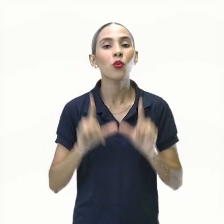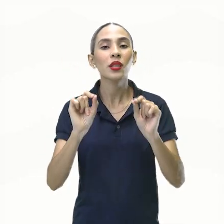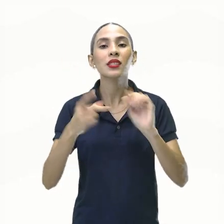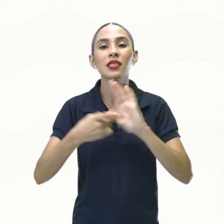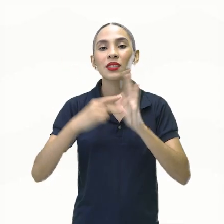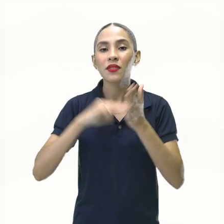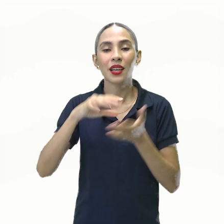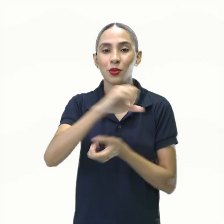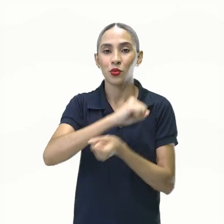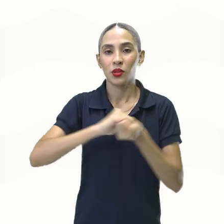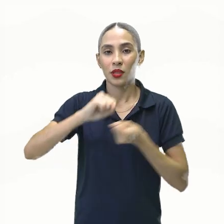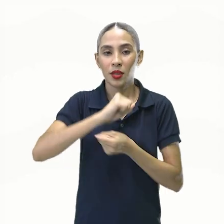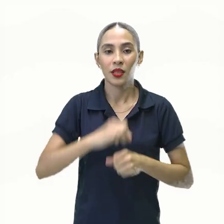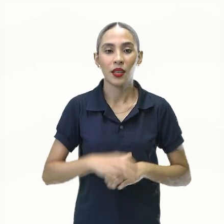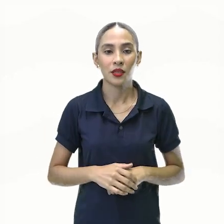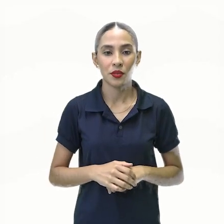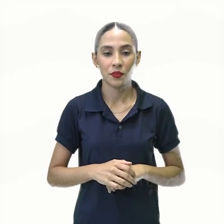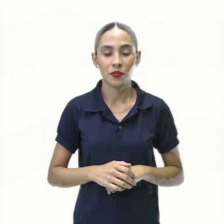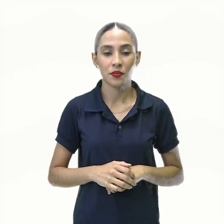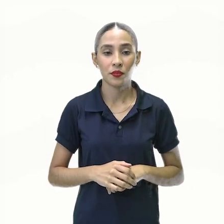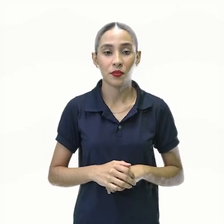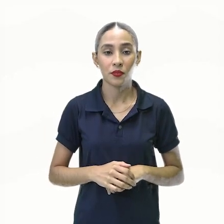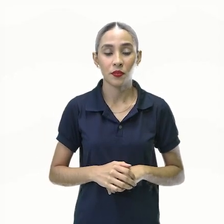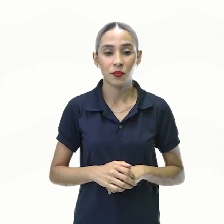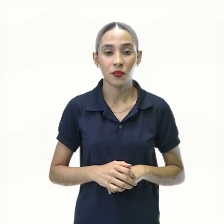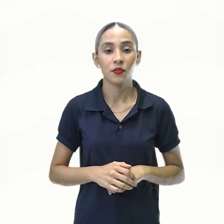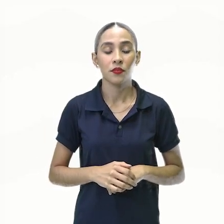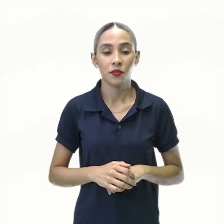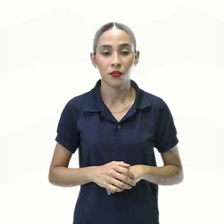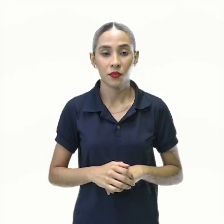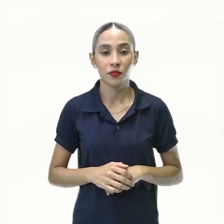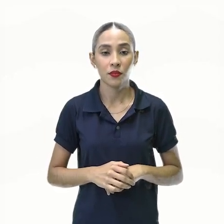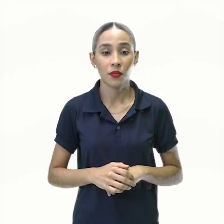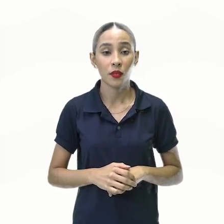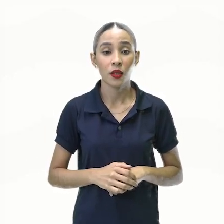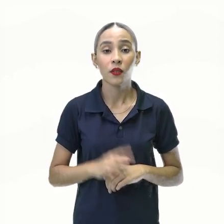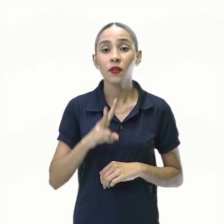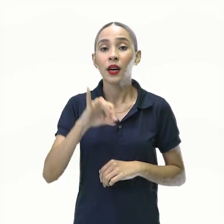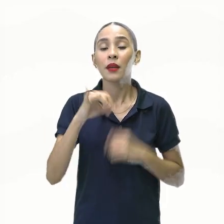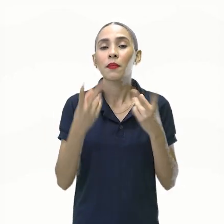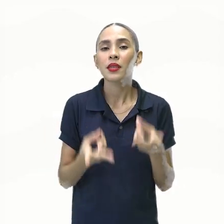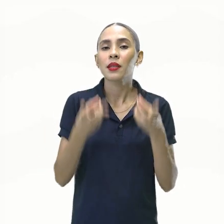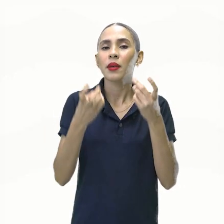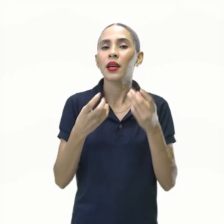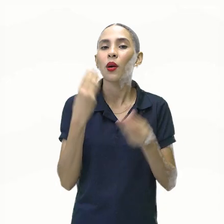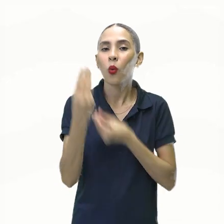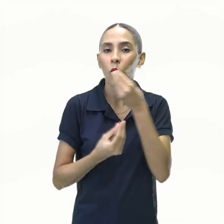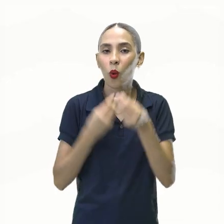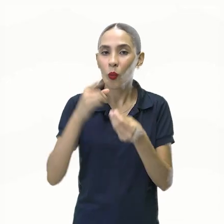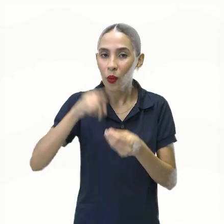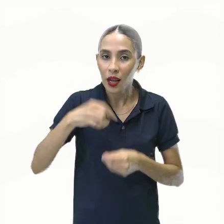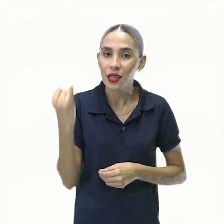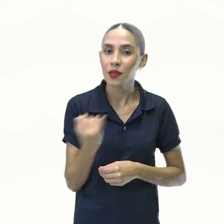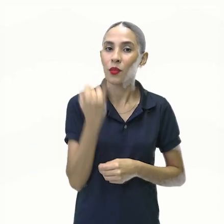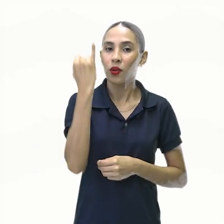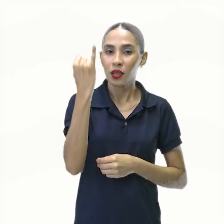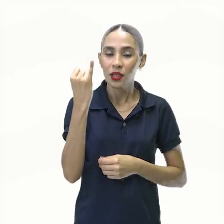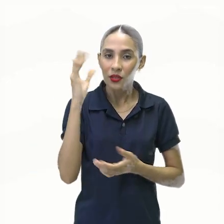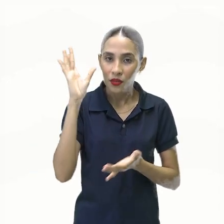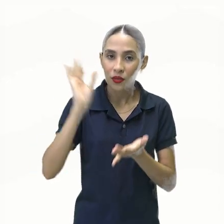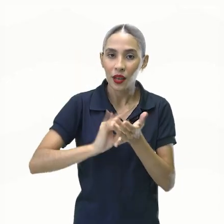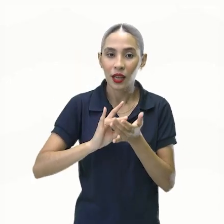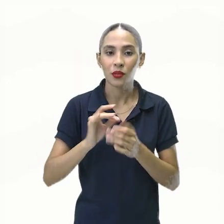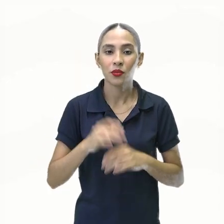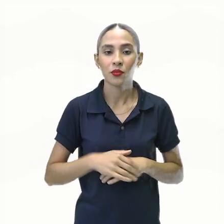que é a sustentabilidade. E quando você percebe como é importante